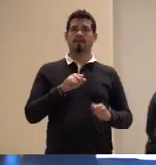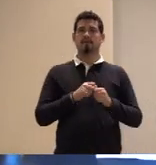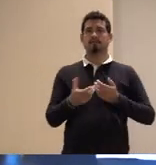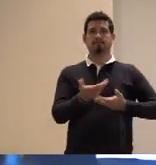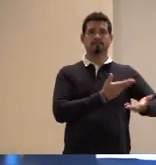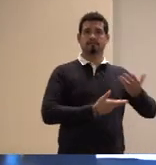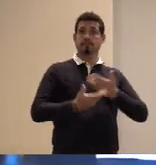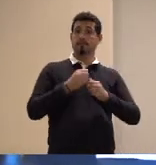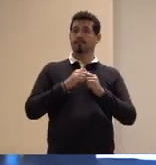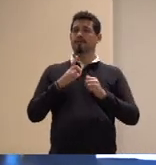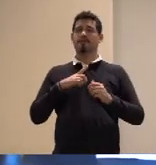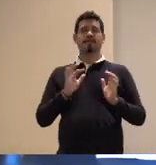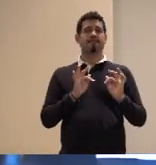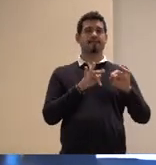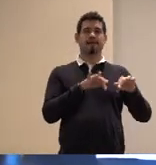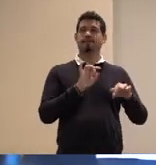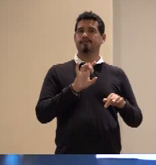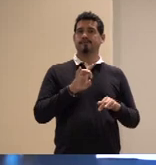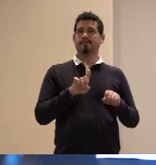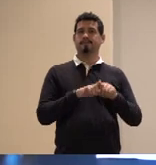gente? Agora eu vou lá para o final.